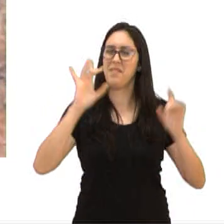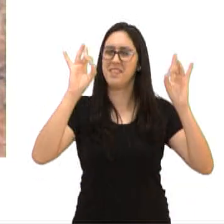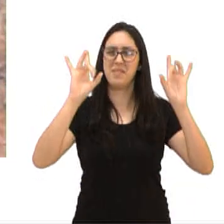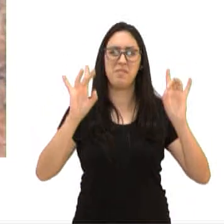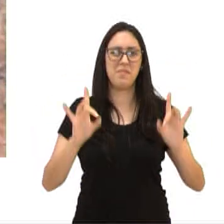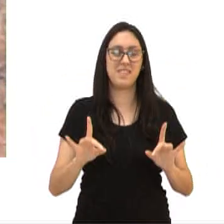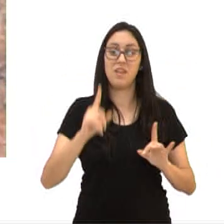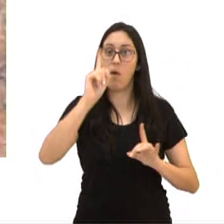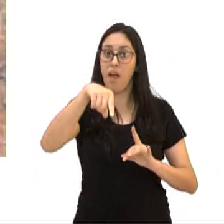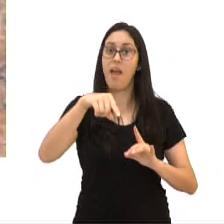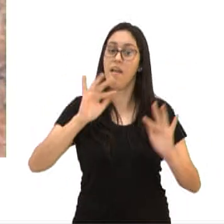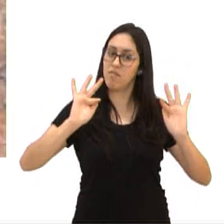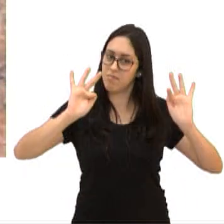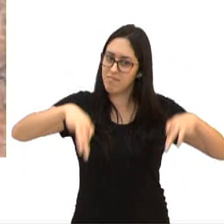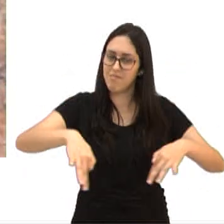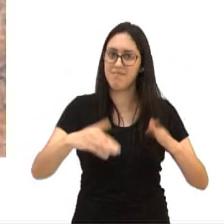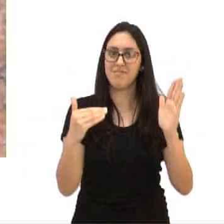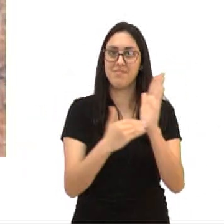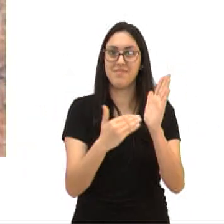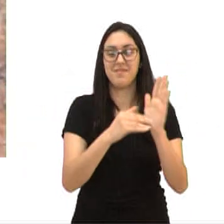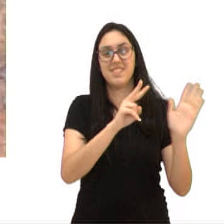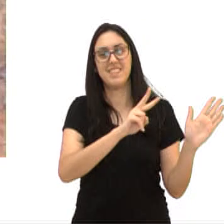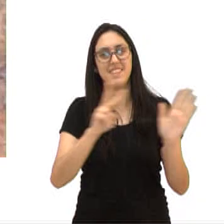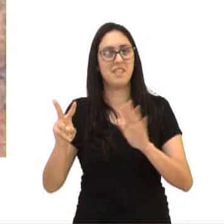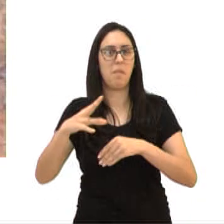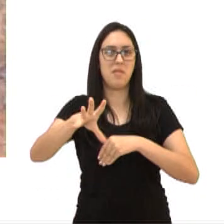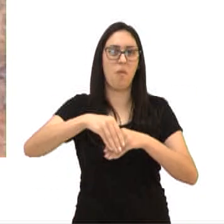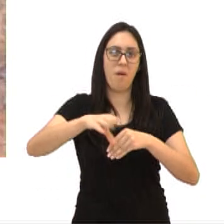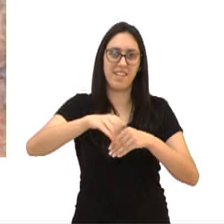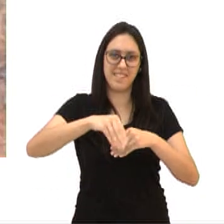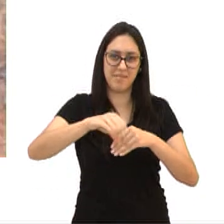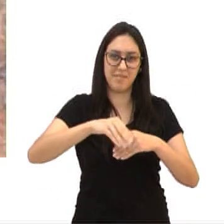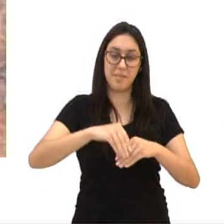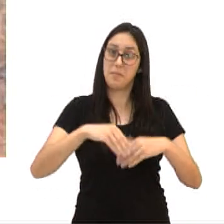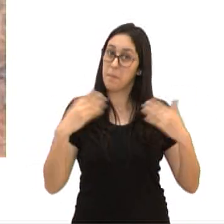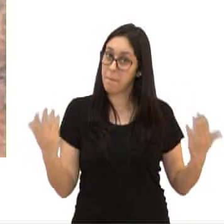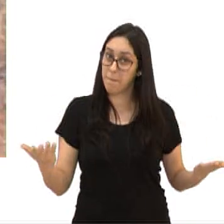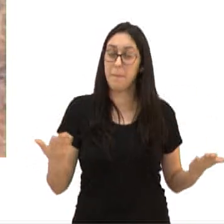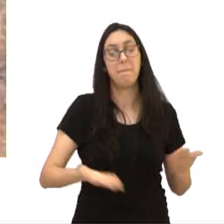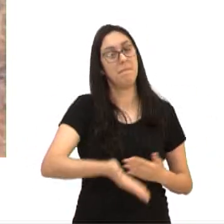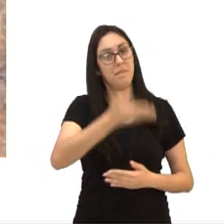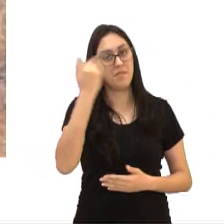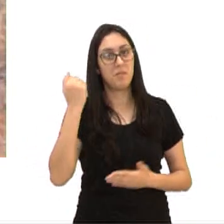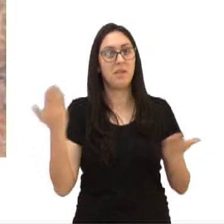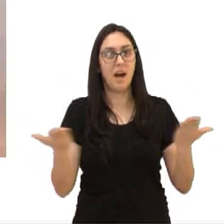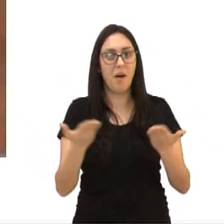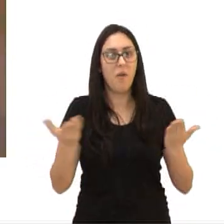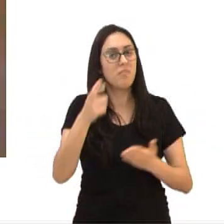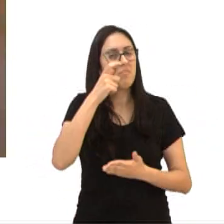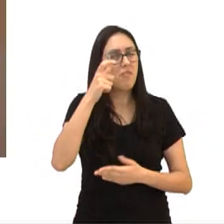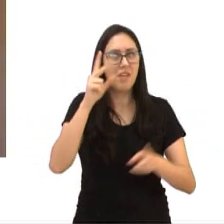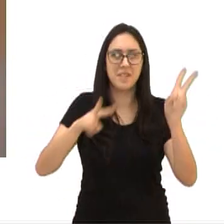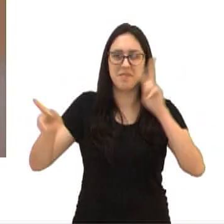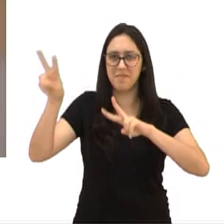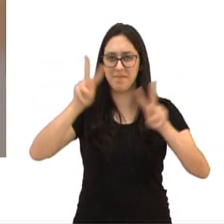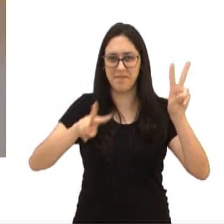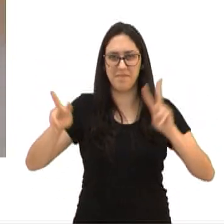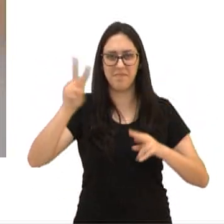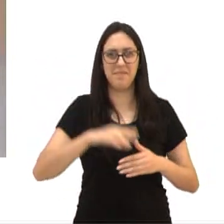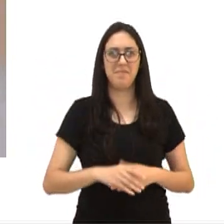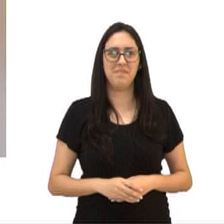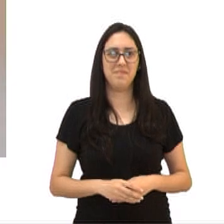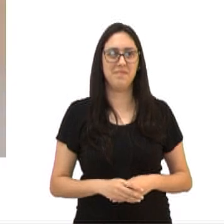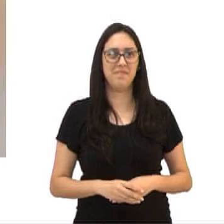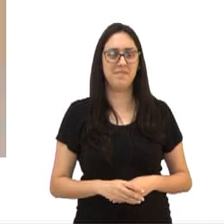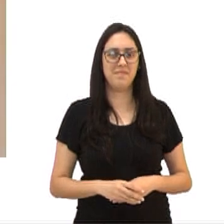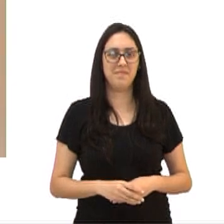o fechamento da nossa Semana do Conhecimento. Então, vamos lá para o nosso tour virtual. Aqui estamos entrando